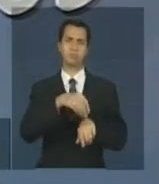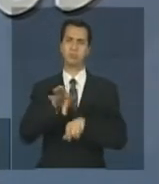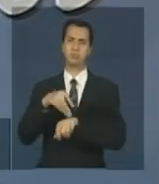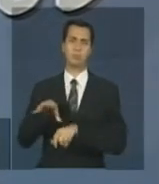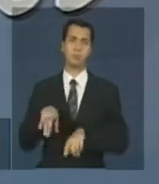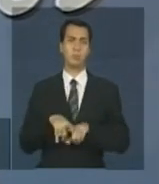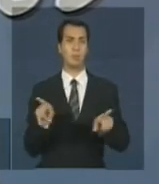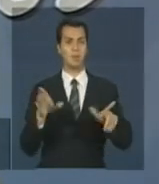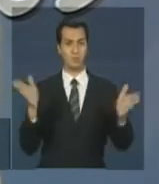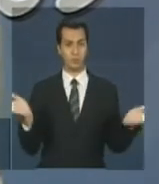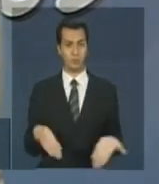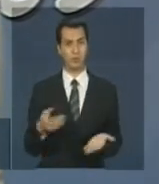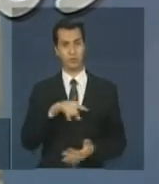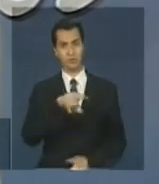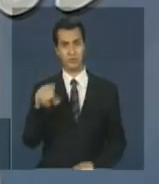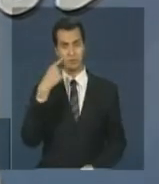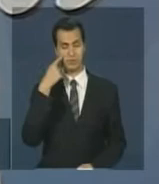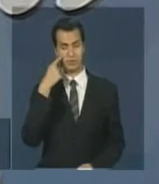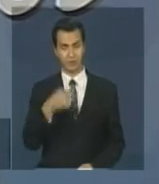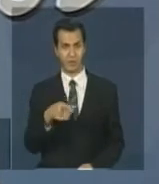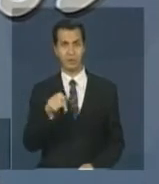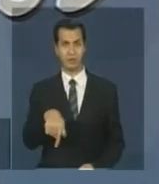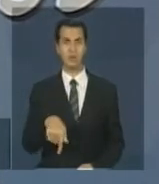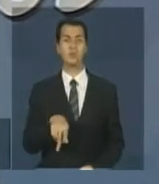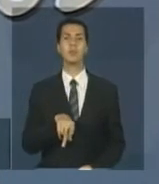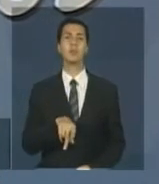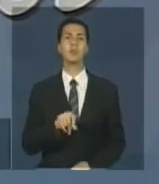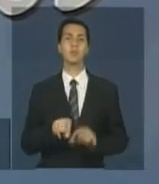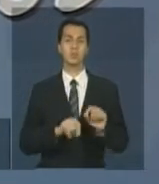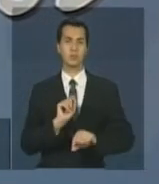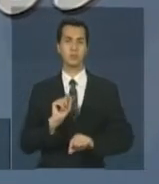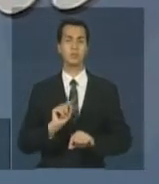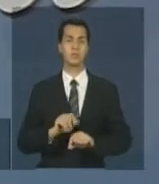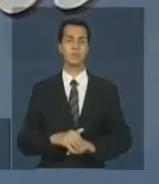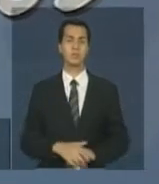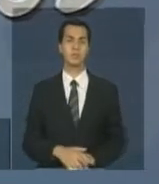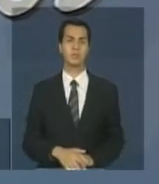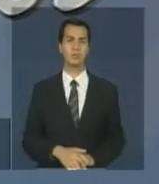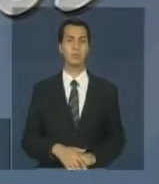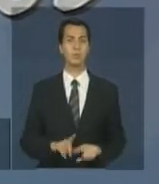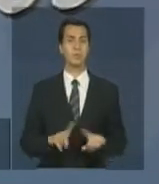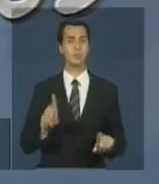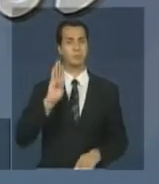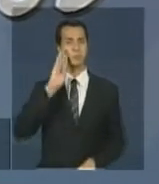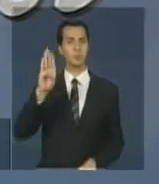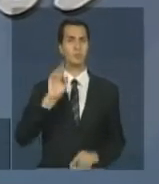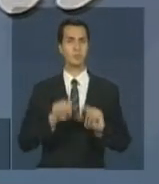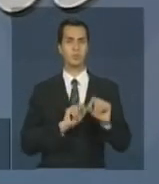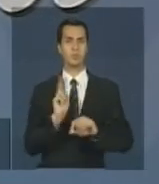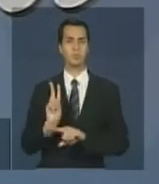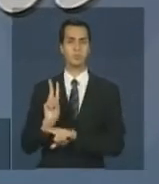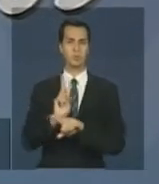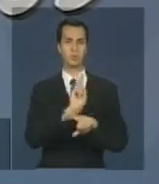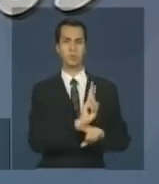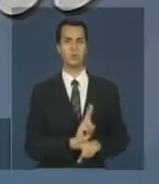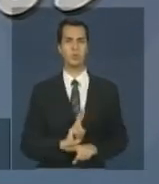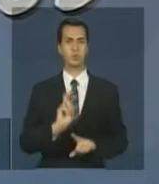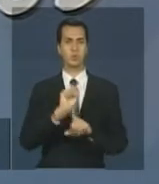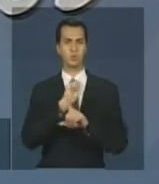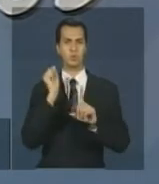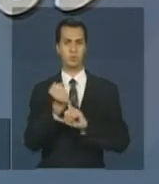ver hoje aqui por isso que esse momento é muito importante para nós que operamos Defesa Civil mas principalmente para proteger a nossa sociedade